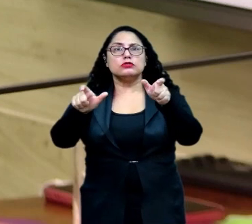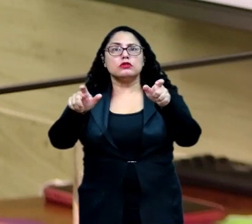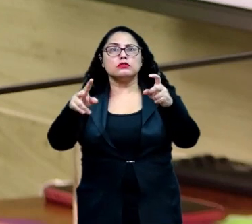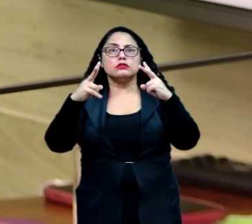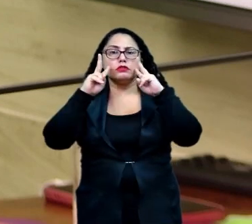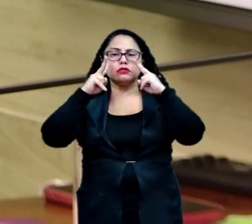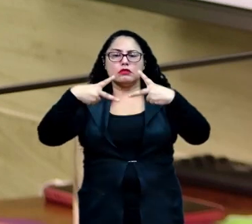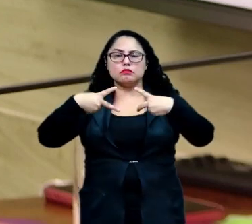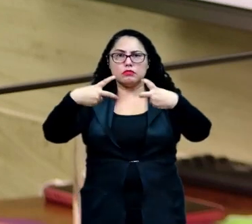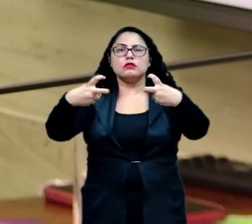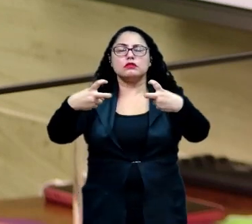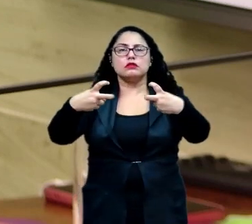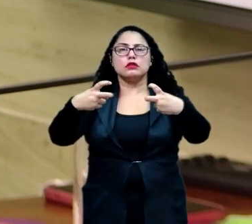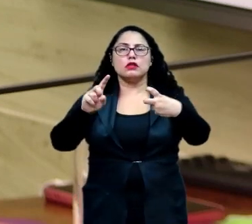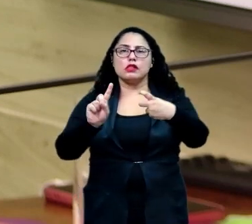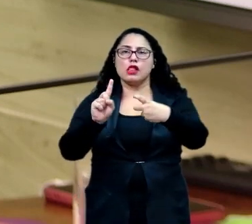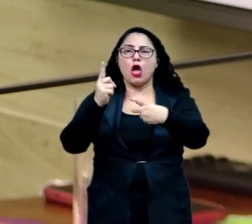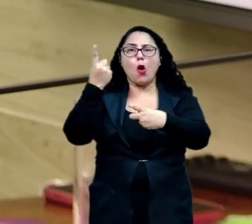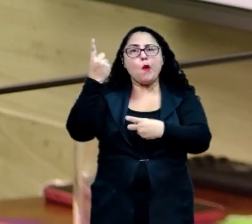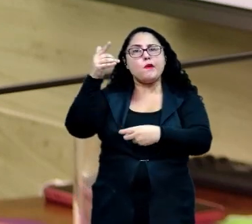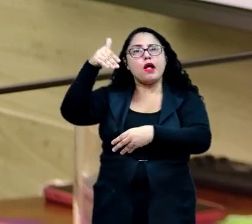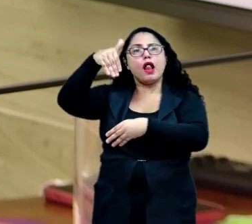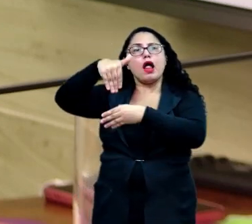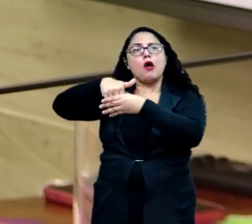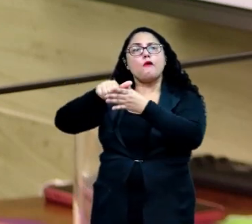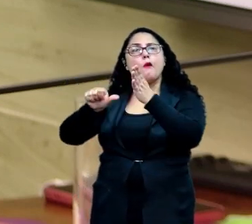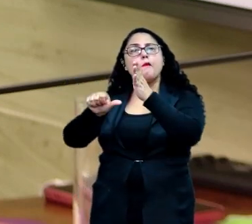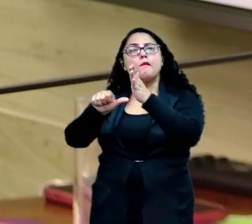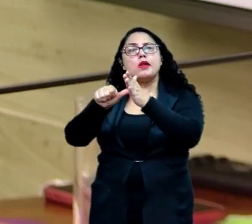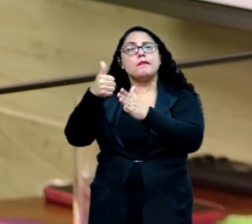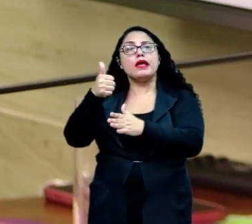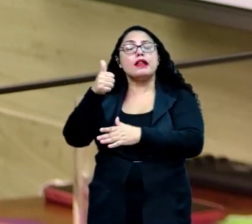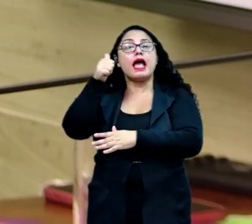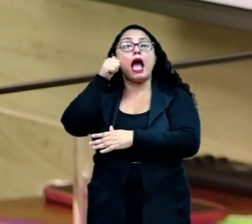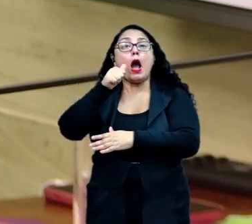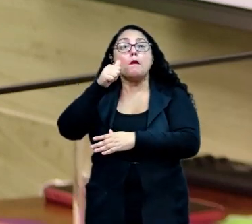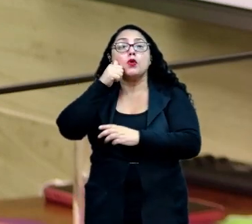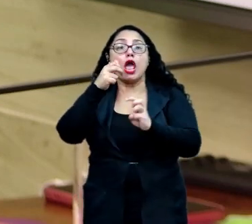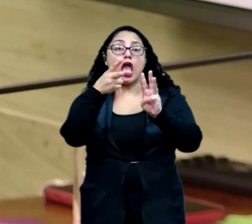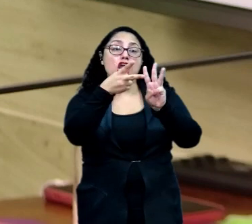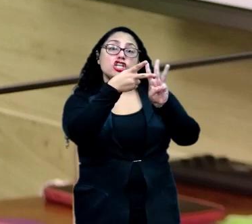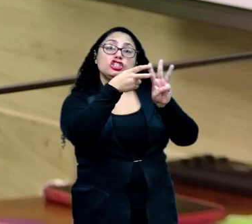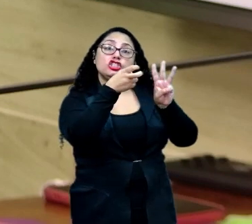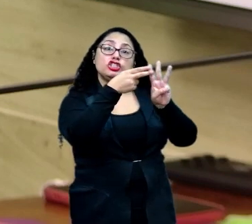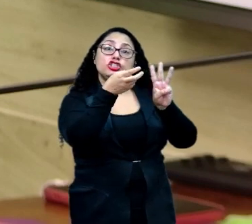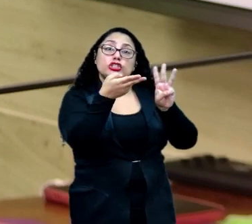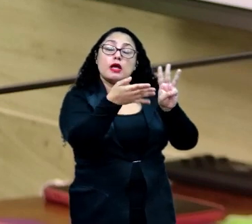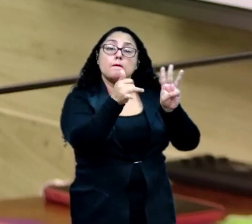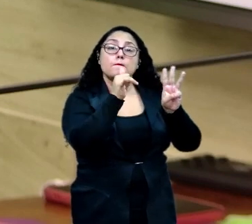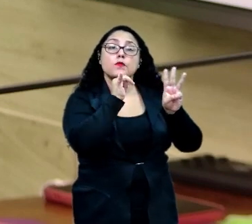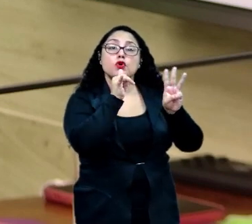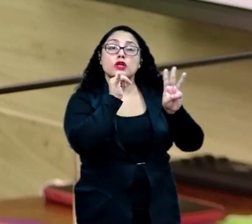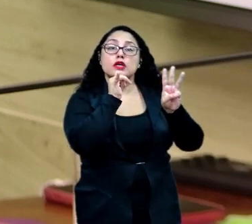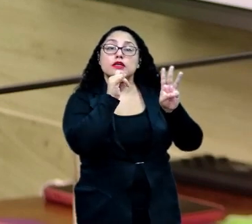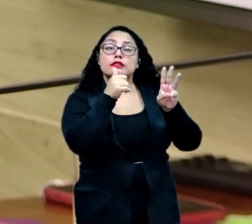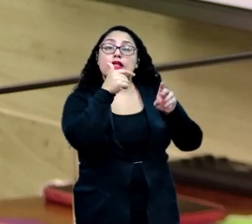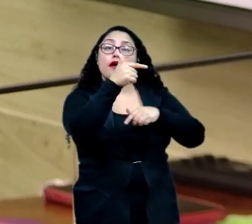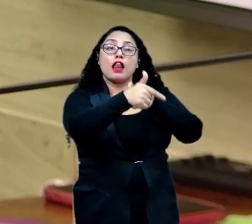lá. Na última legislatura, foi o primeiro mandato que uma mulher indígena, por exemplo,